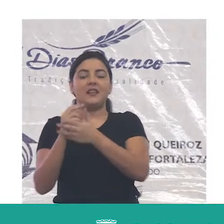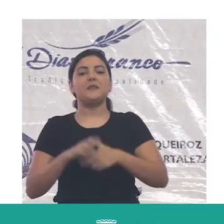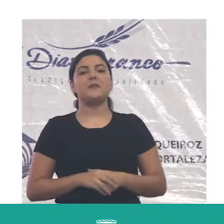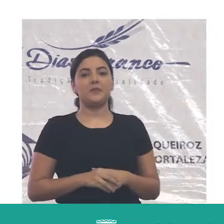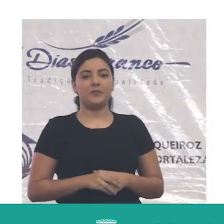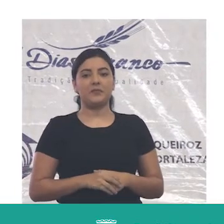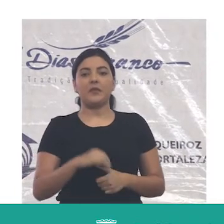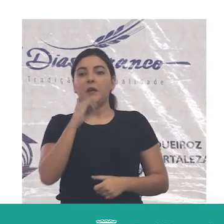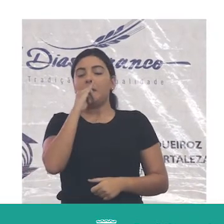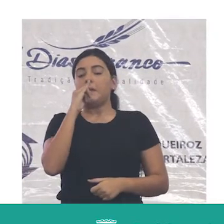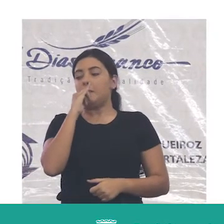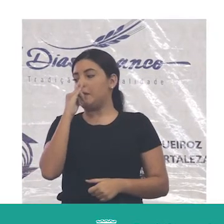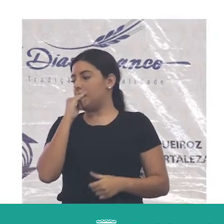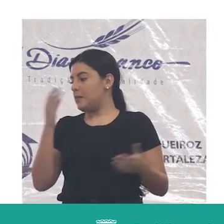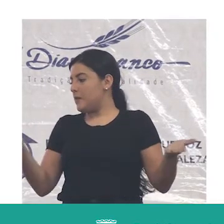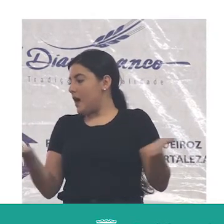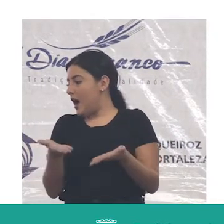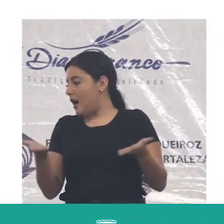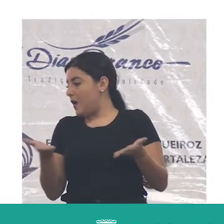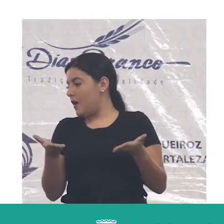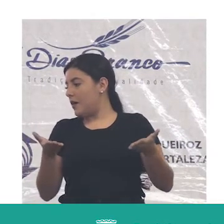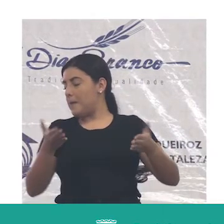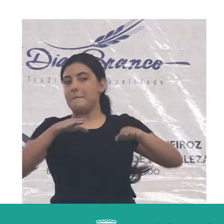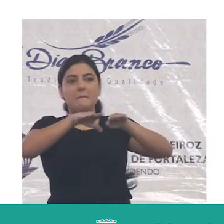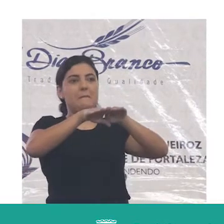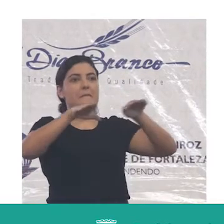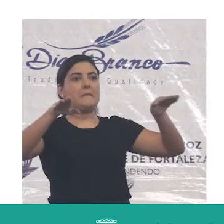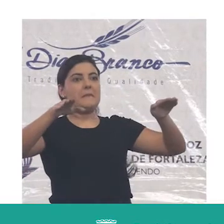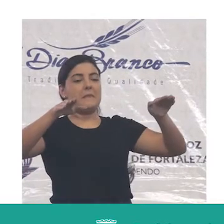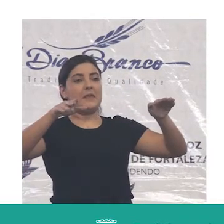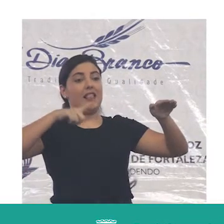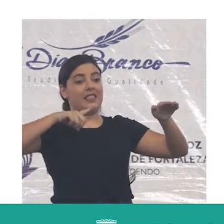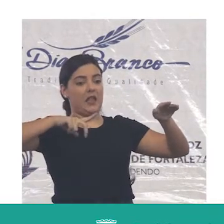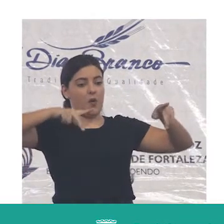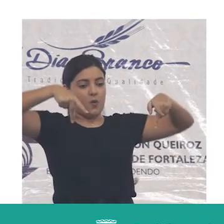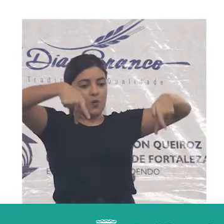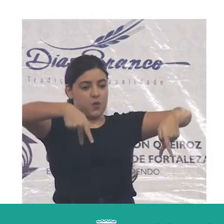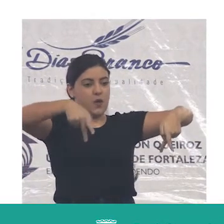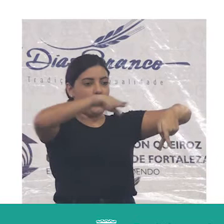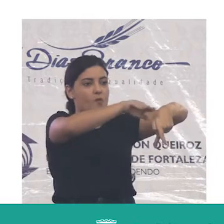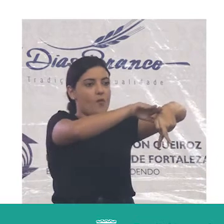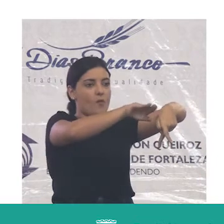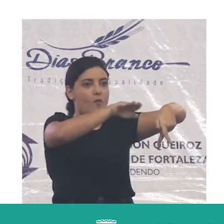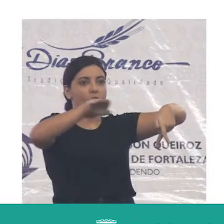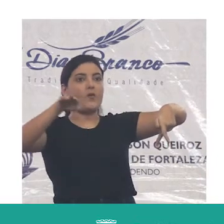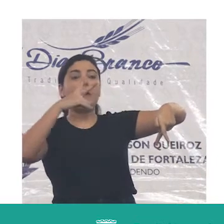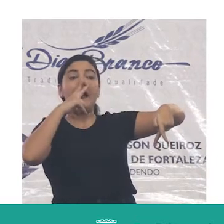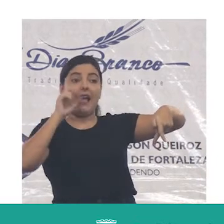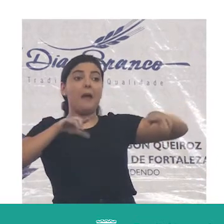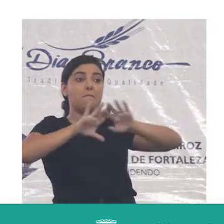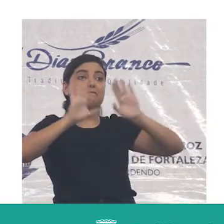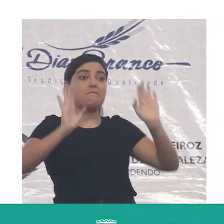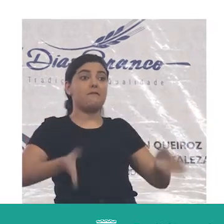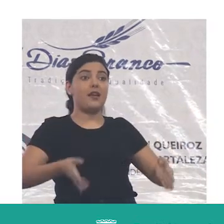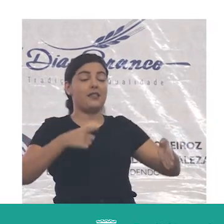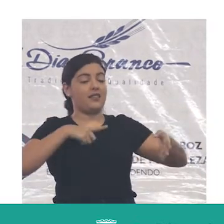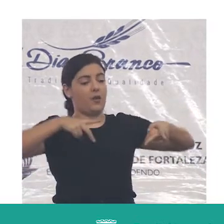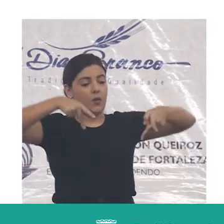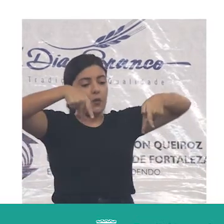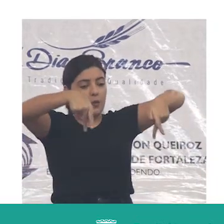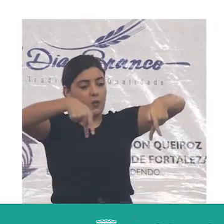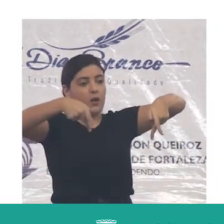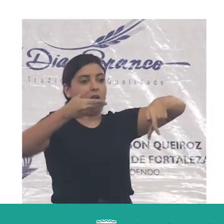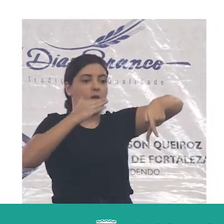pegar, por exemplo, um cavalete desse montado, estão vendo que tem uma bancada e tem 2 cavaletes? Tem 2